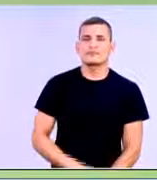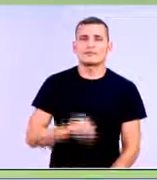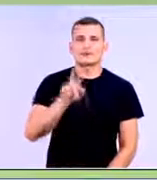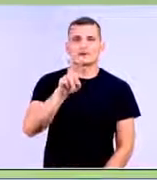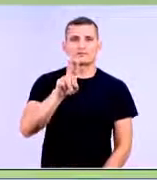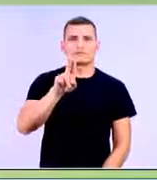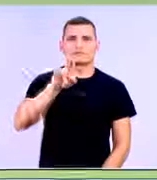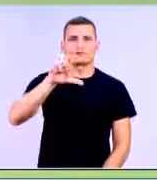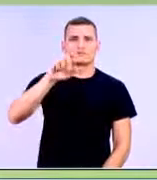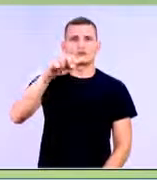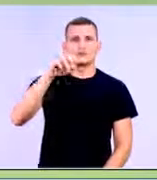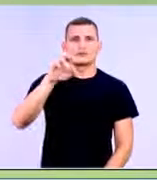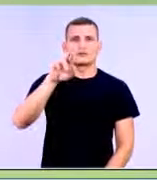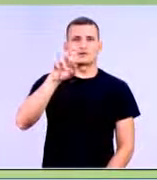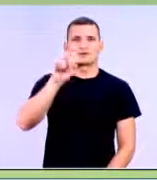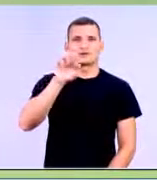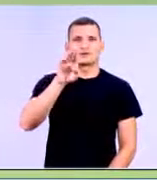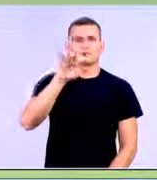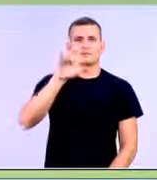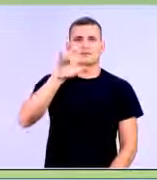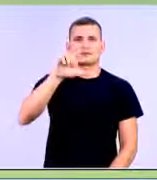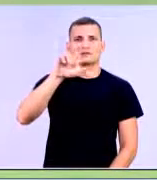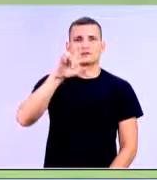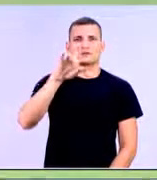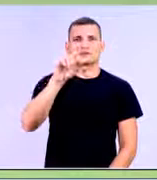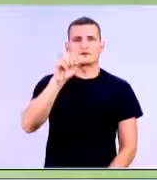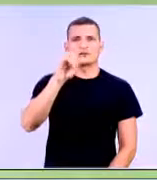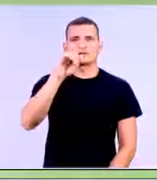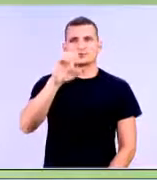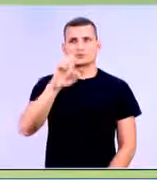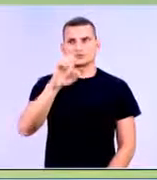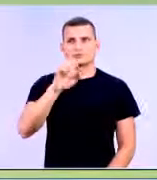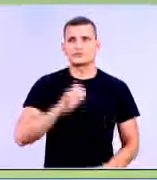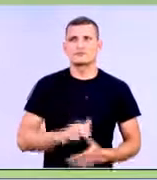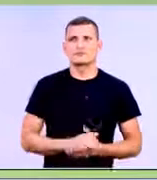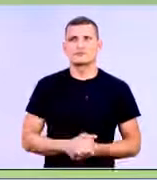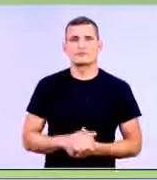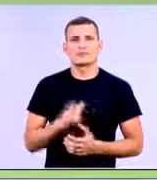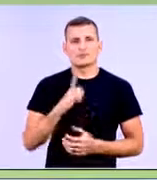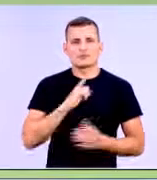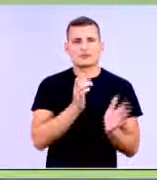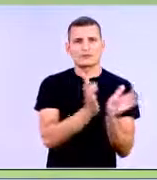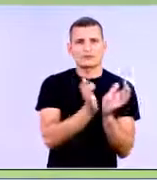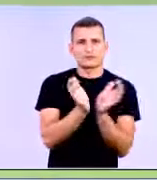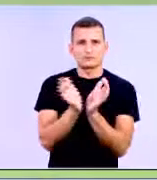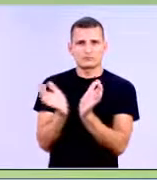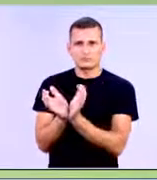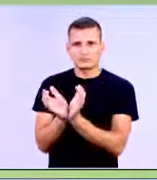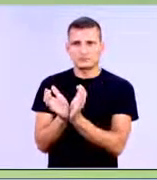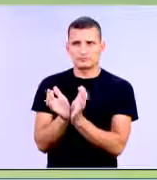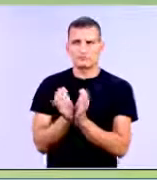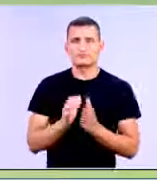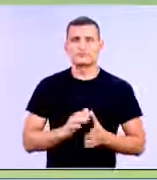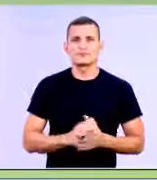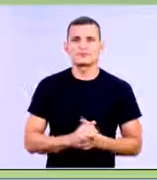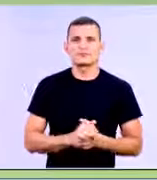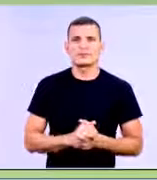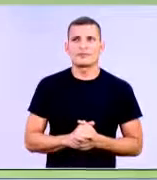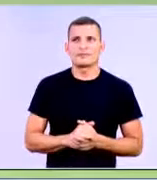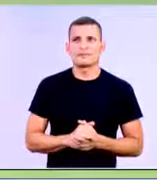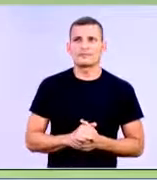Vulnerabilidade. Com relação a essas vulnerabilidades, elas foram classificadas aí em categorias, né?